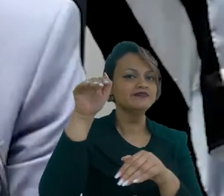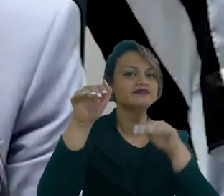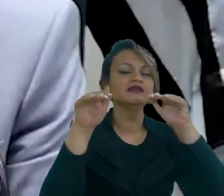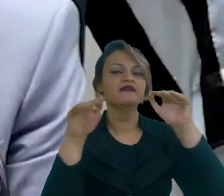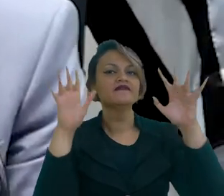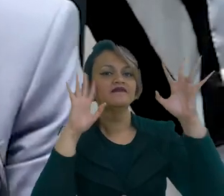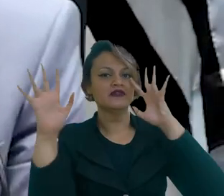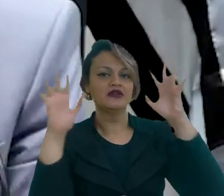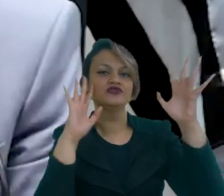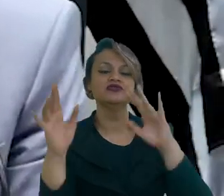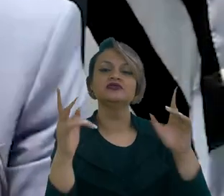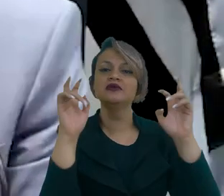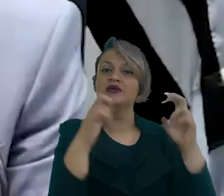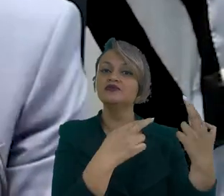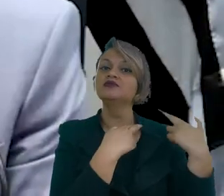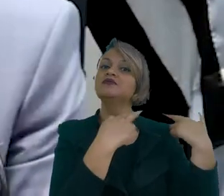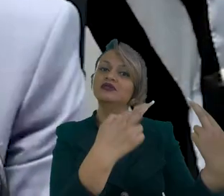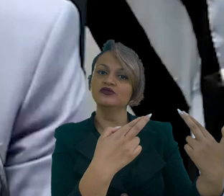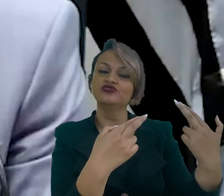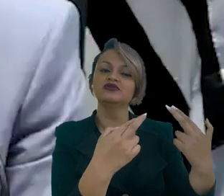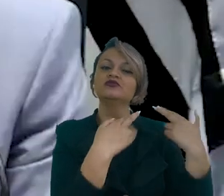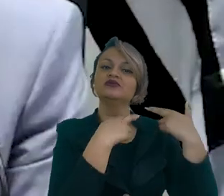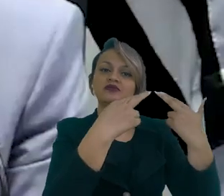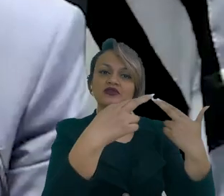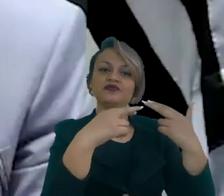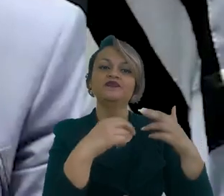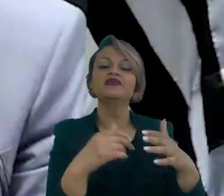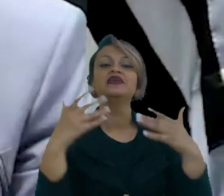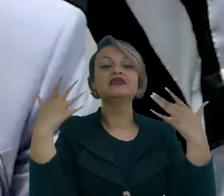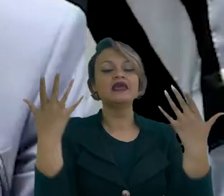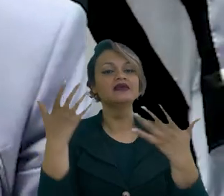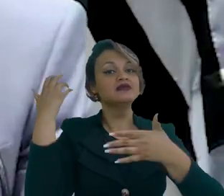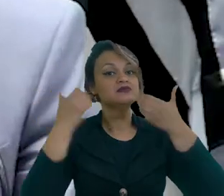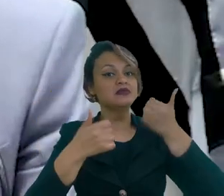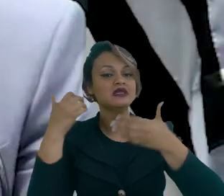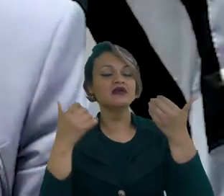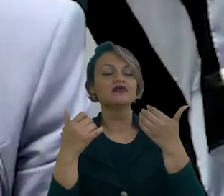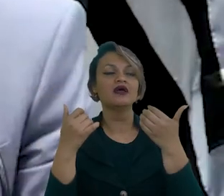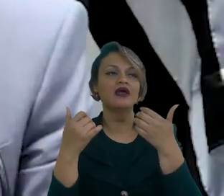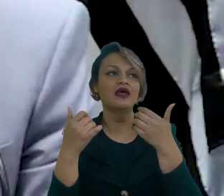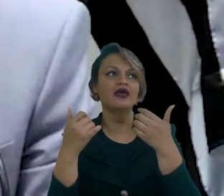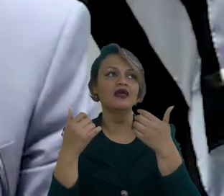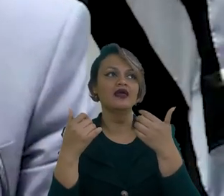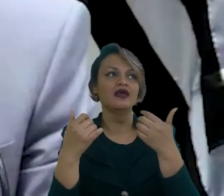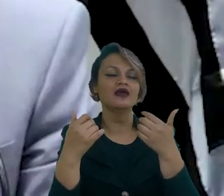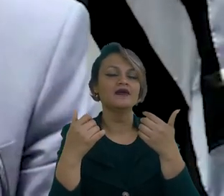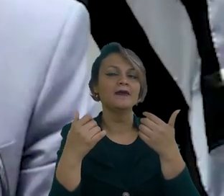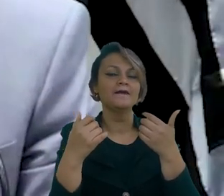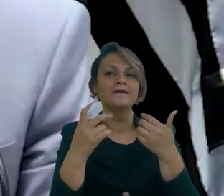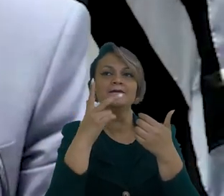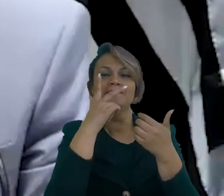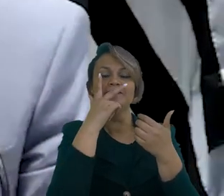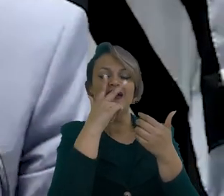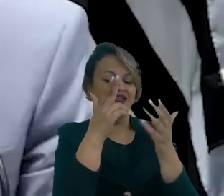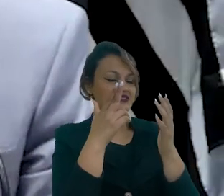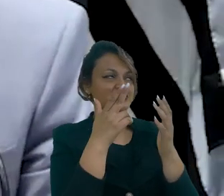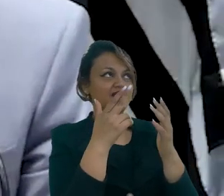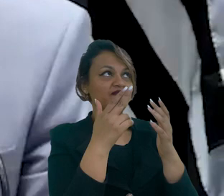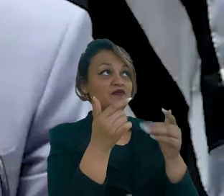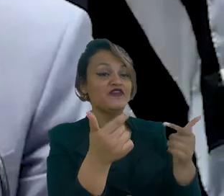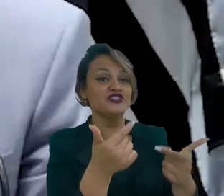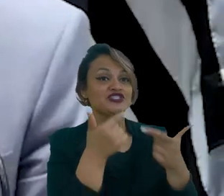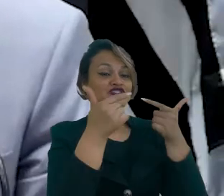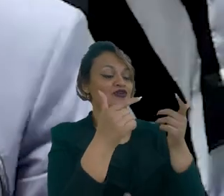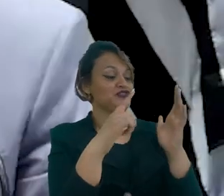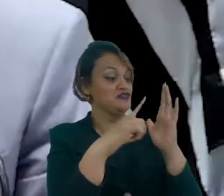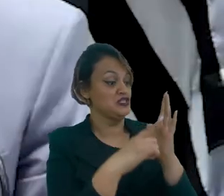de impacto social do ramo da responsabilidade chama de Patricia e ele destaca justamente o que ele chama de Loteria de